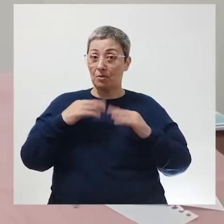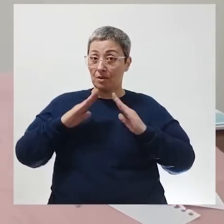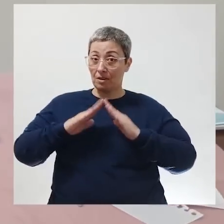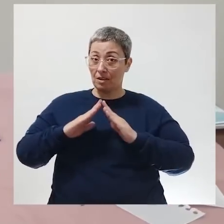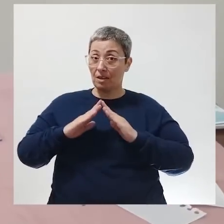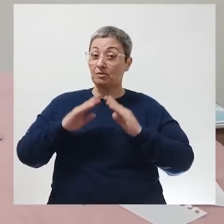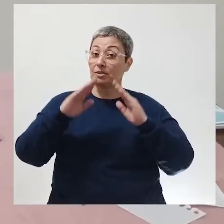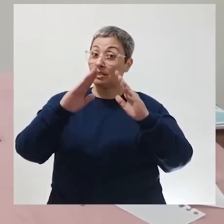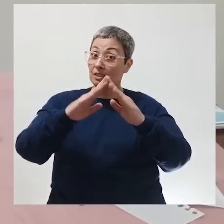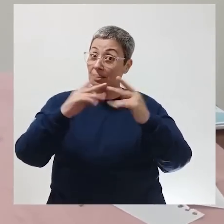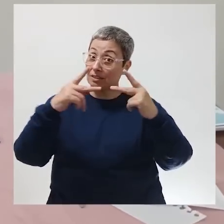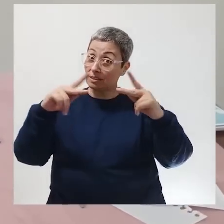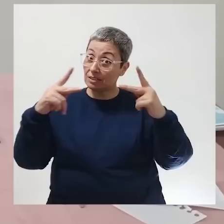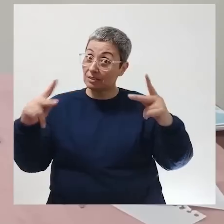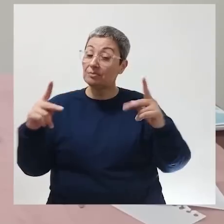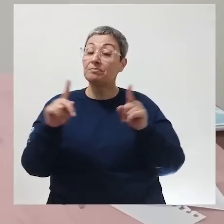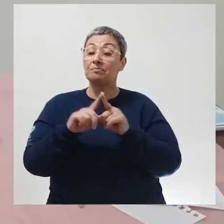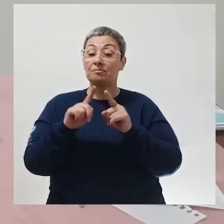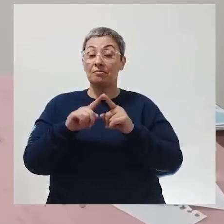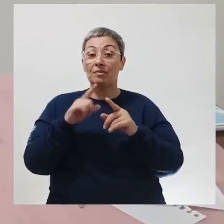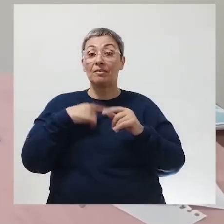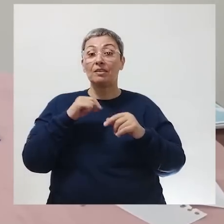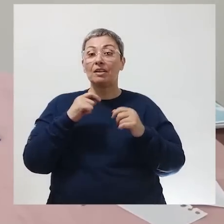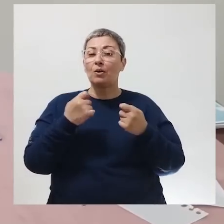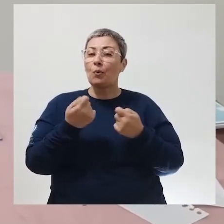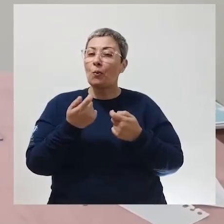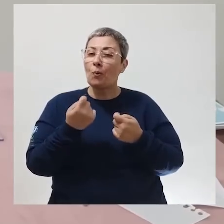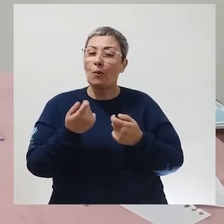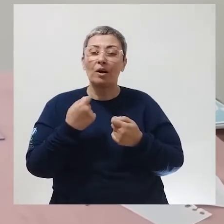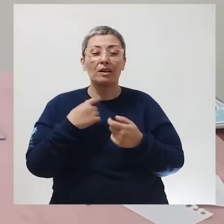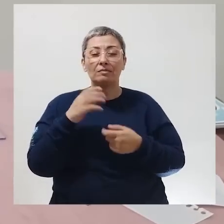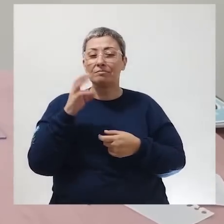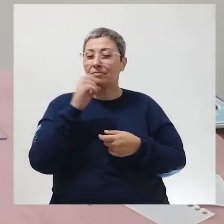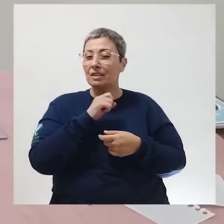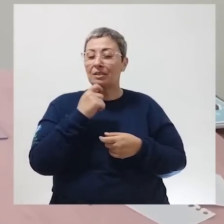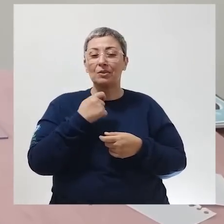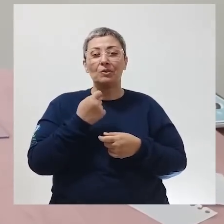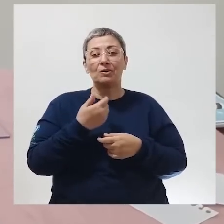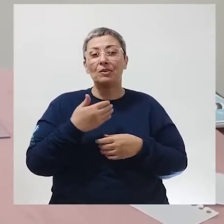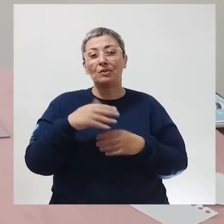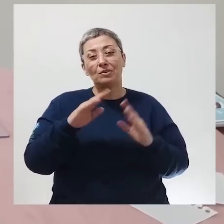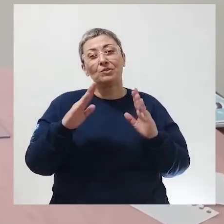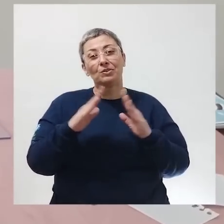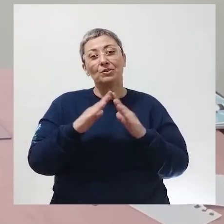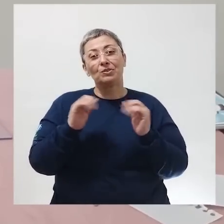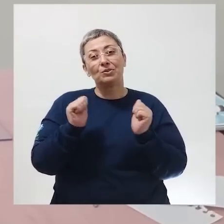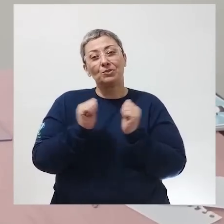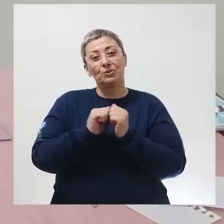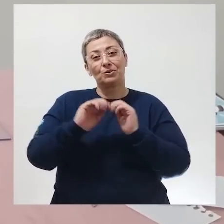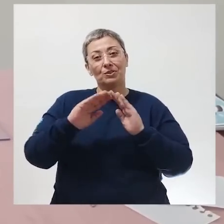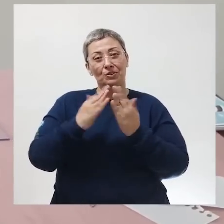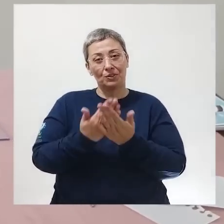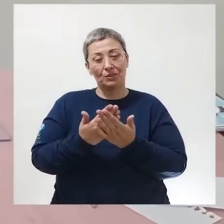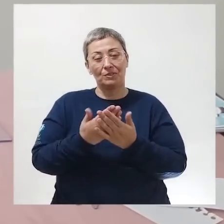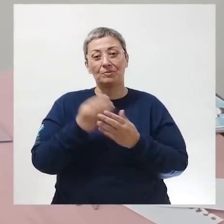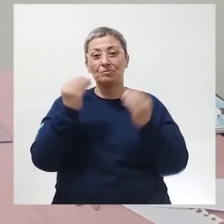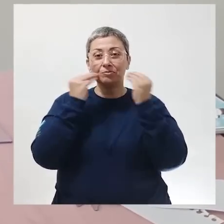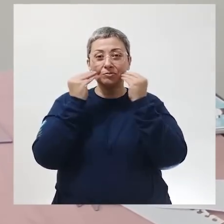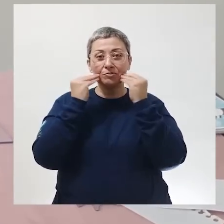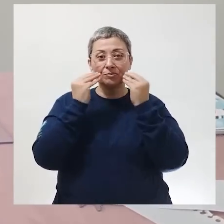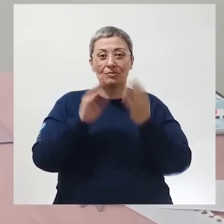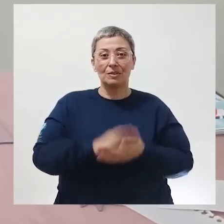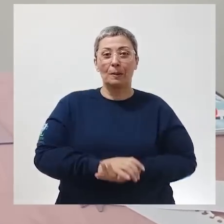digo, eu aqui na minha casa, vocês na casa de vocês, e em breve, muito em breve, estaremos todos na